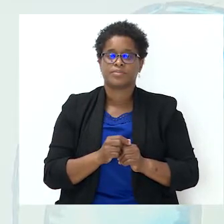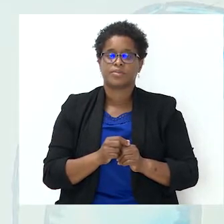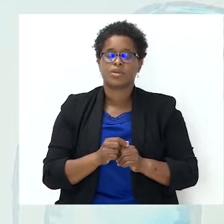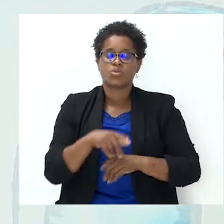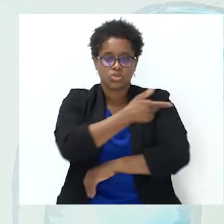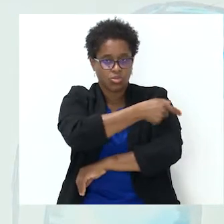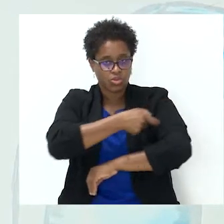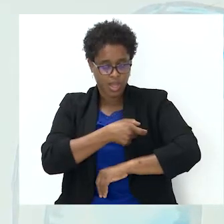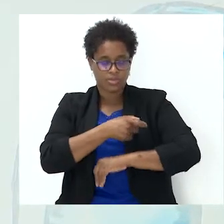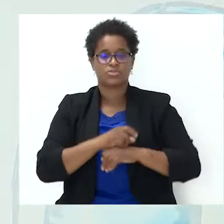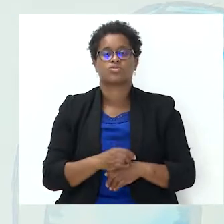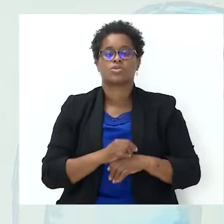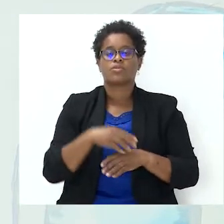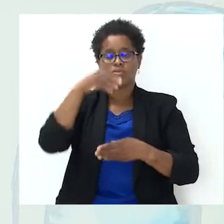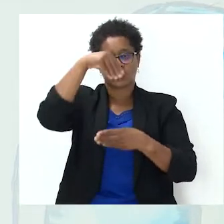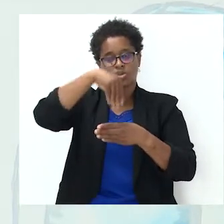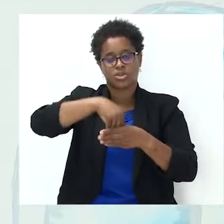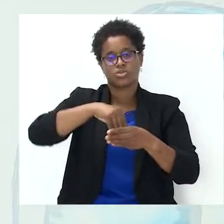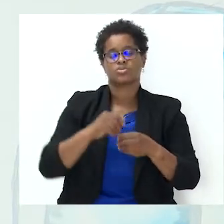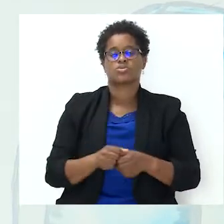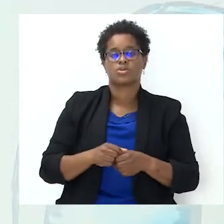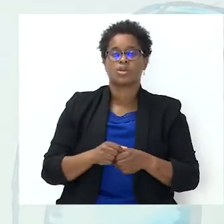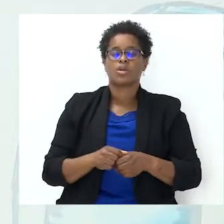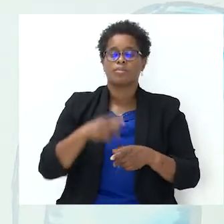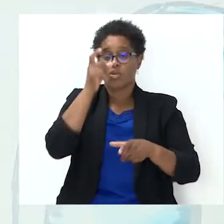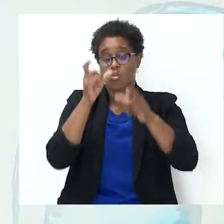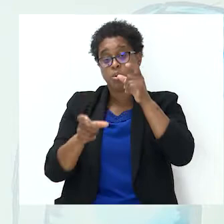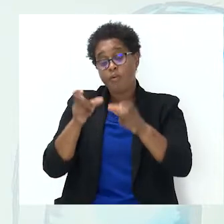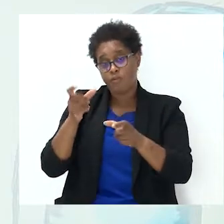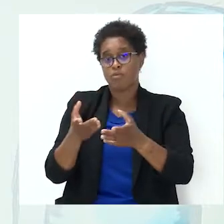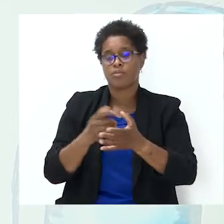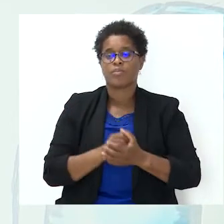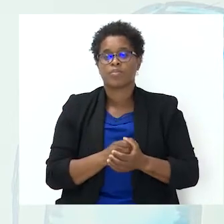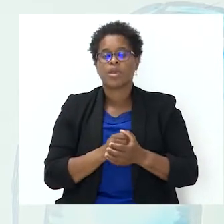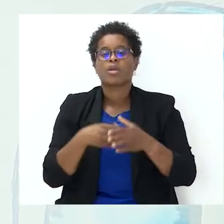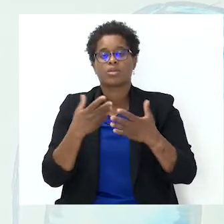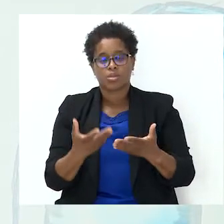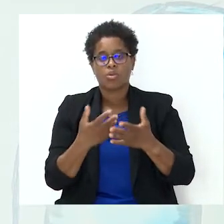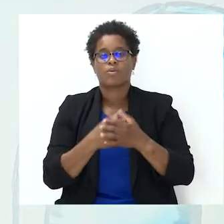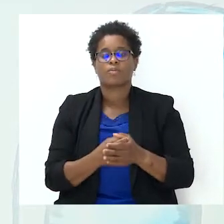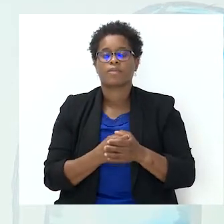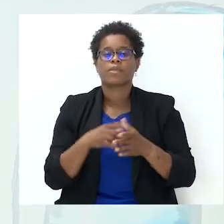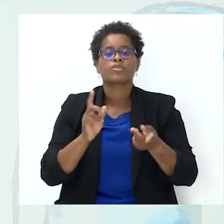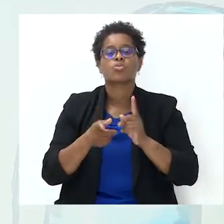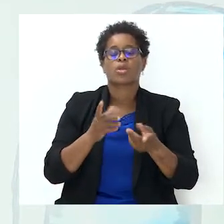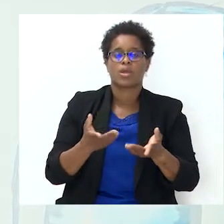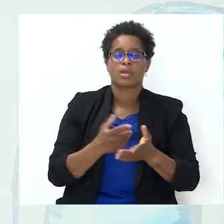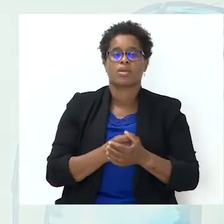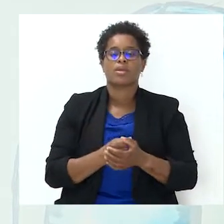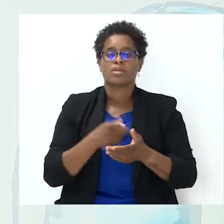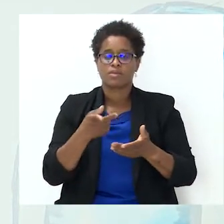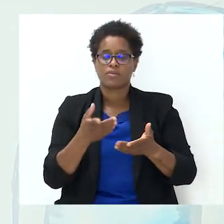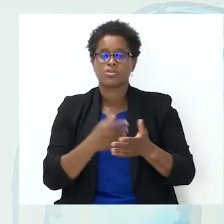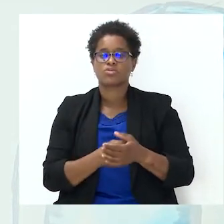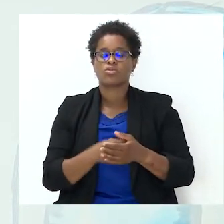os deputados são eleitos pelo povo. Então, através de quê?